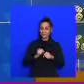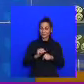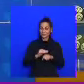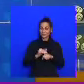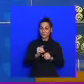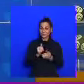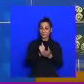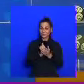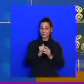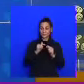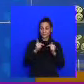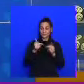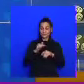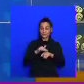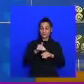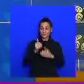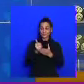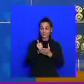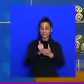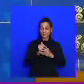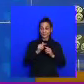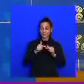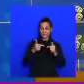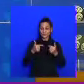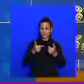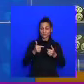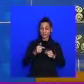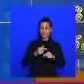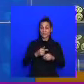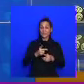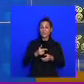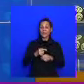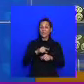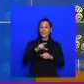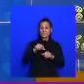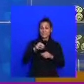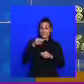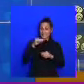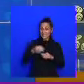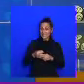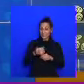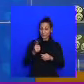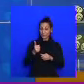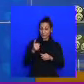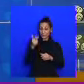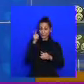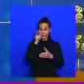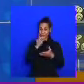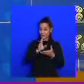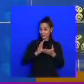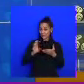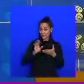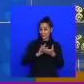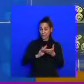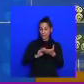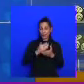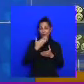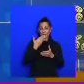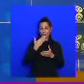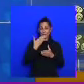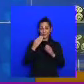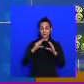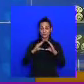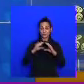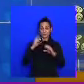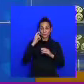Pode chamar que a sorte vem. Vem, sorte, vem, sorte. A partir de 11 acertos, você ganha prêmio na Loto Fácil.